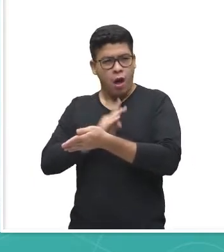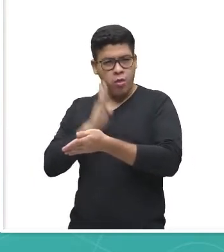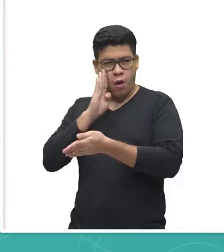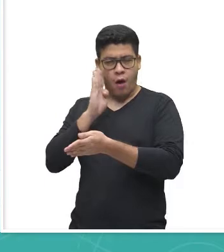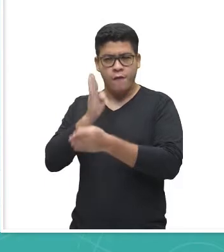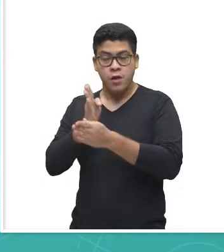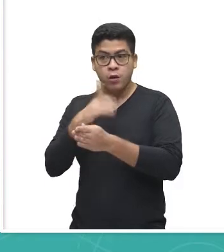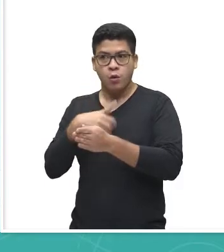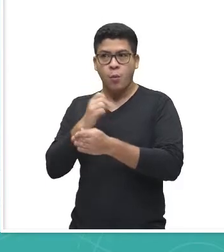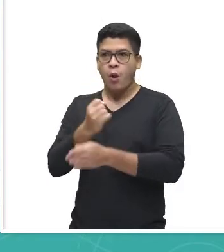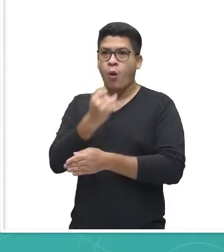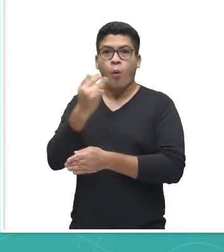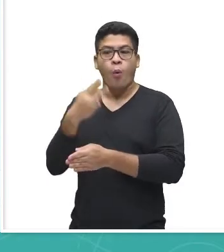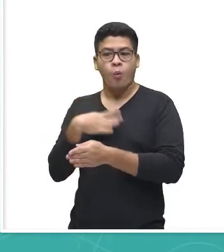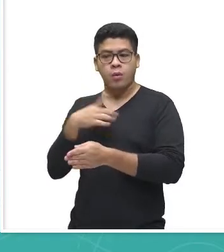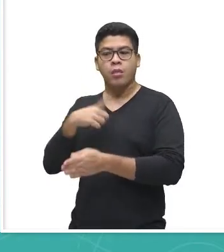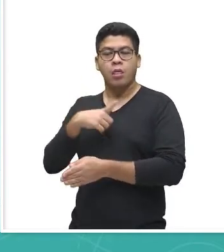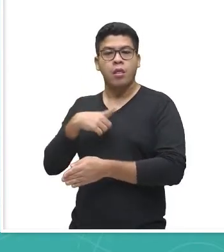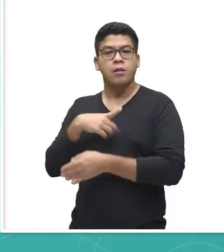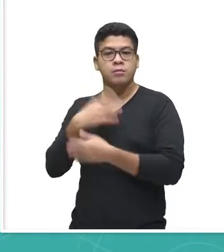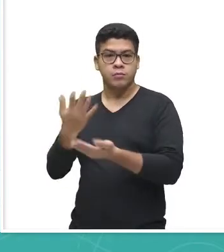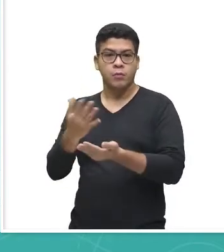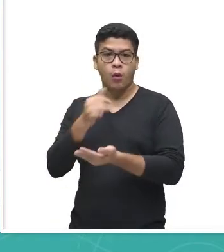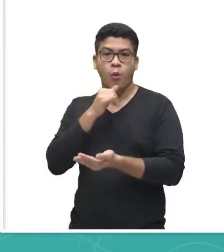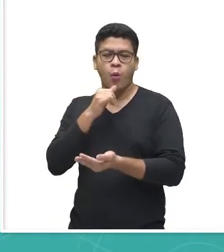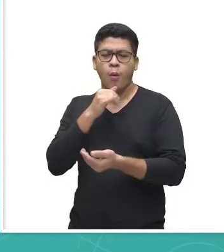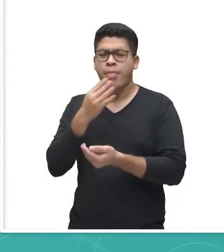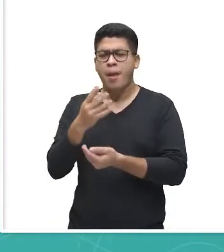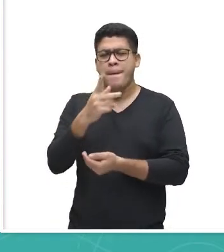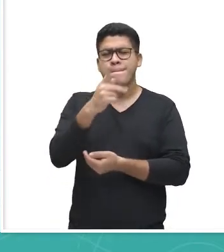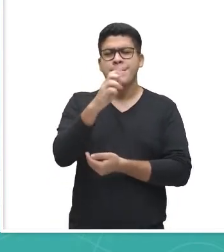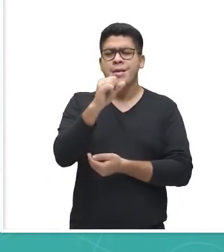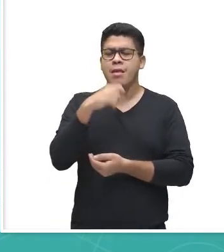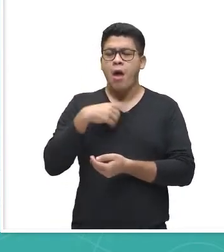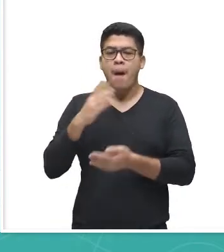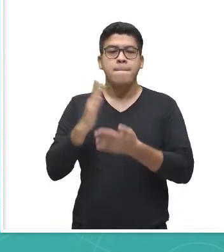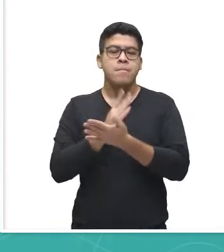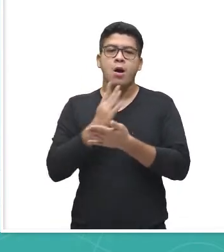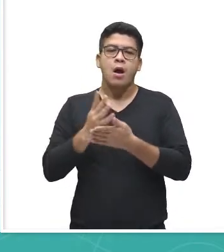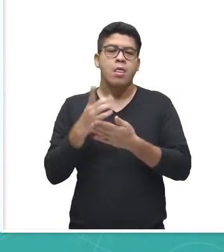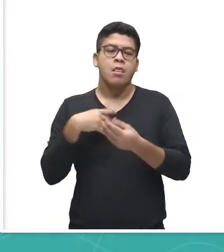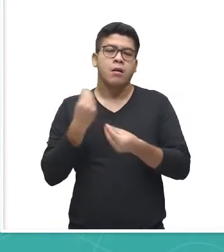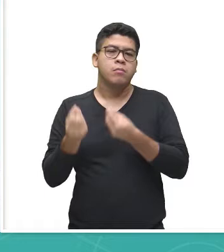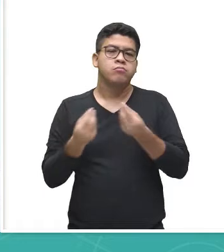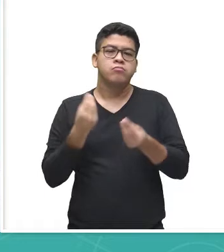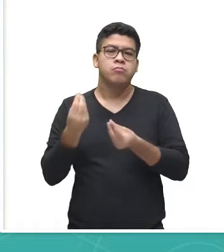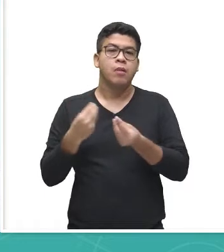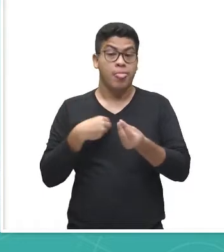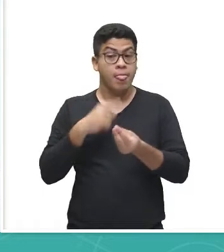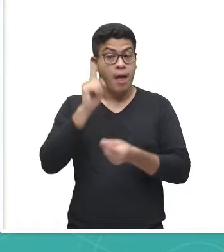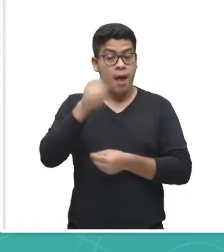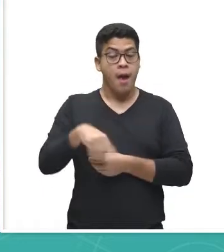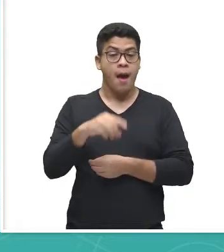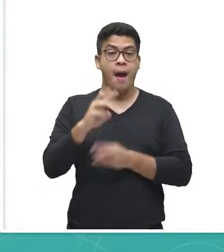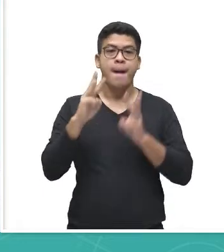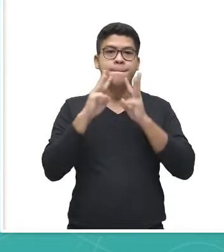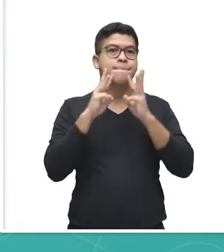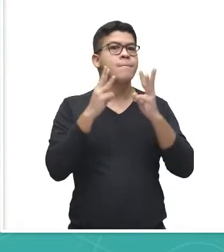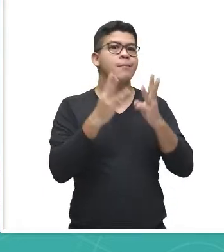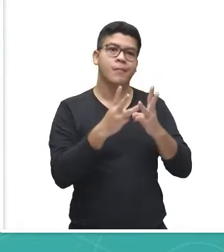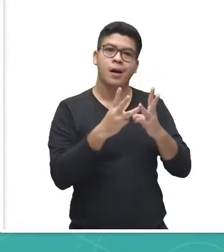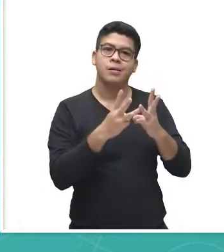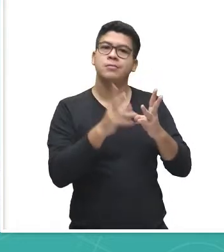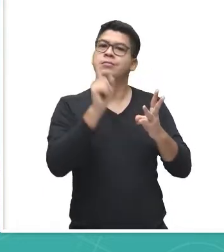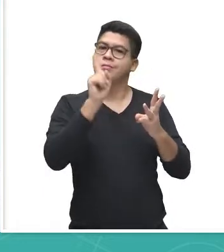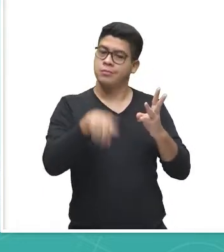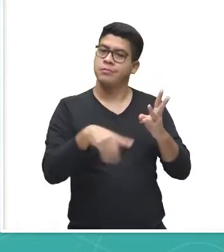seu peso, que no caso peso é uma forma popular de falar, né? A gente está visualizando aí a massa de um determinado corpo, né? Então